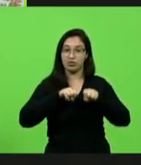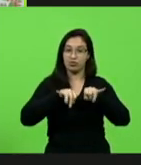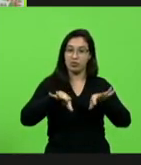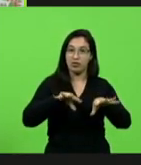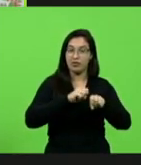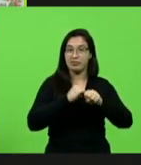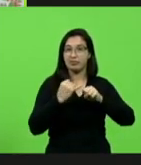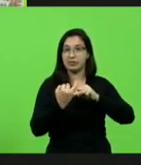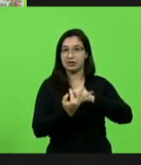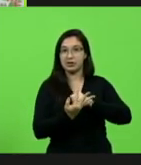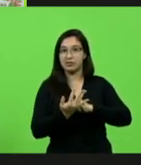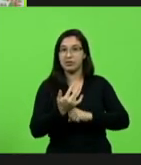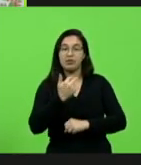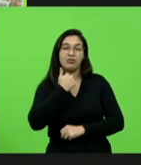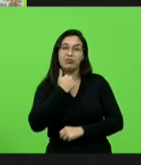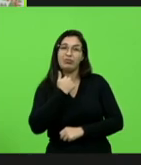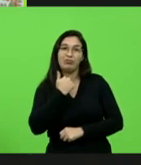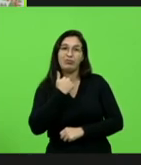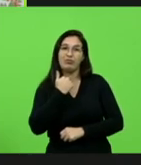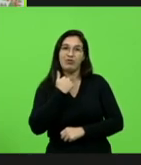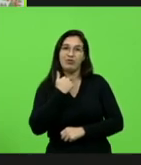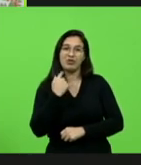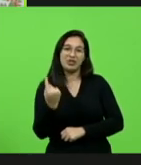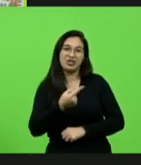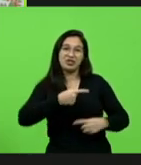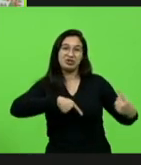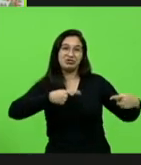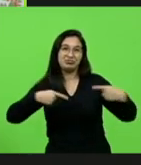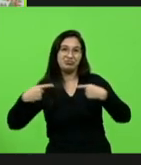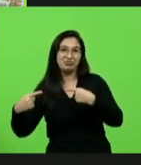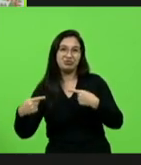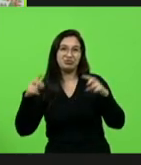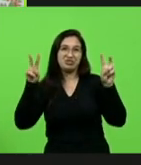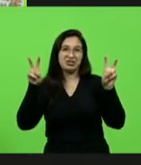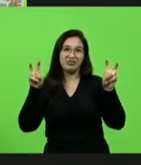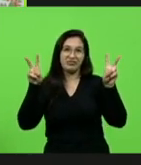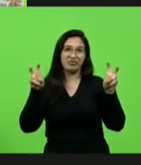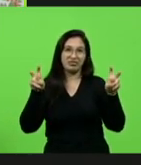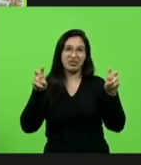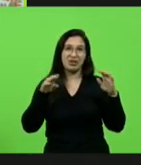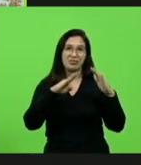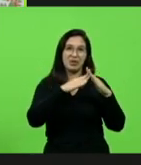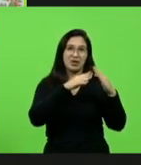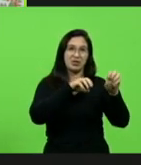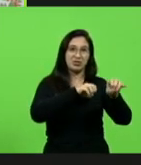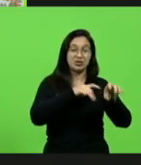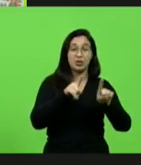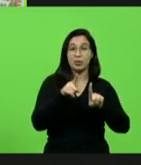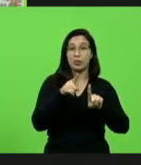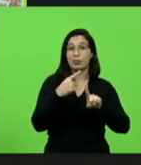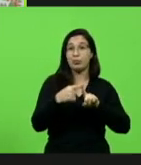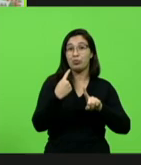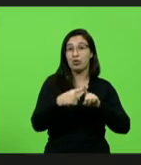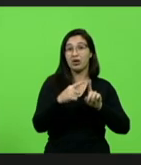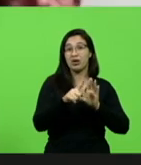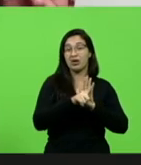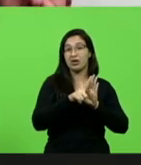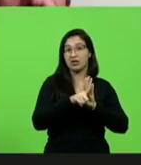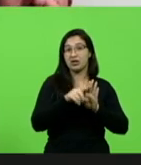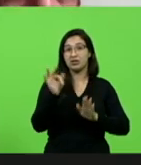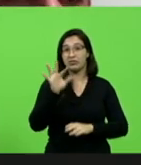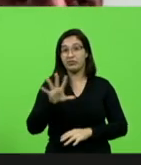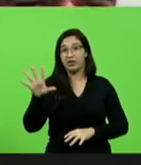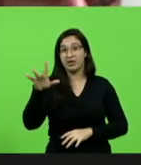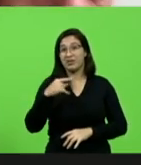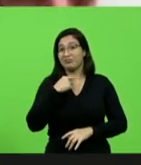é oportuno a gente fazer essa discussão dessa forma, considerando que não temos a legislação federal ainda. E aí vai,